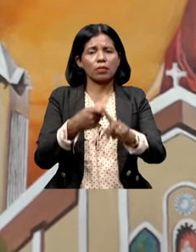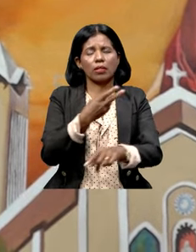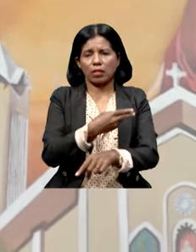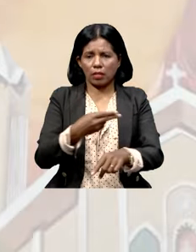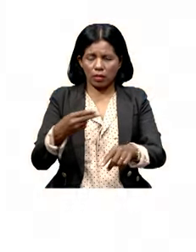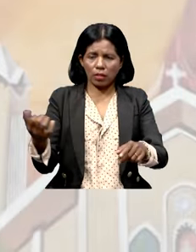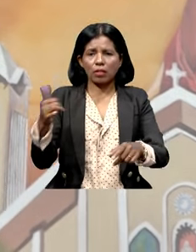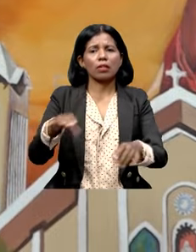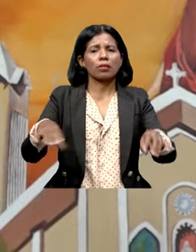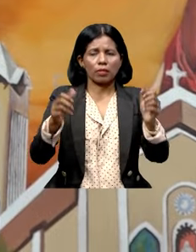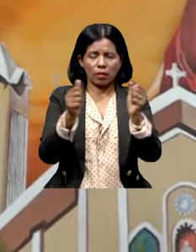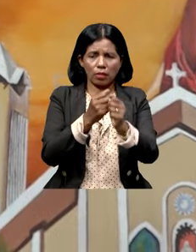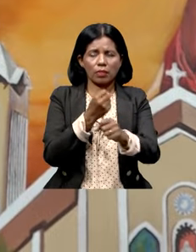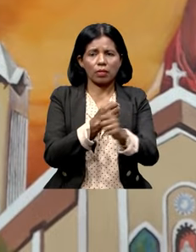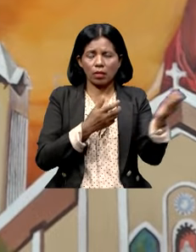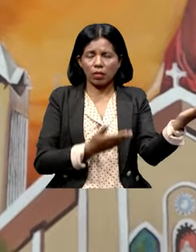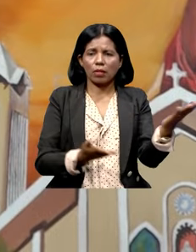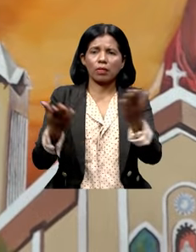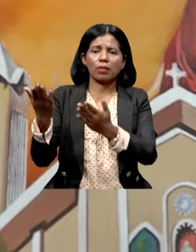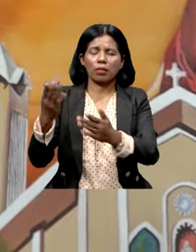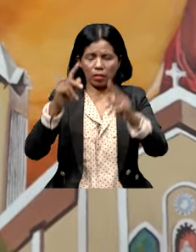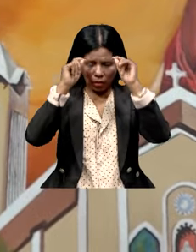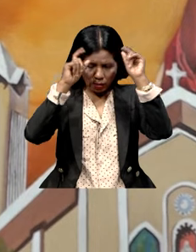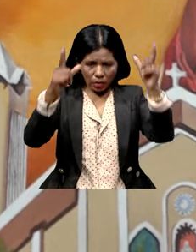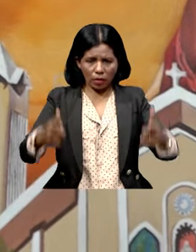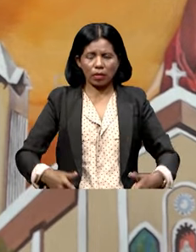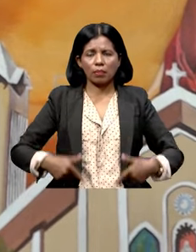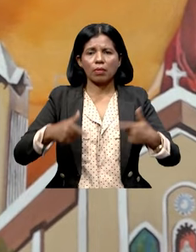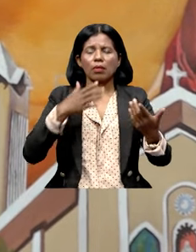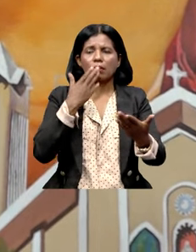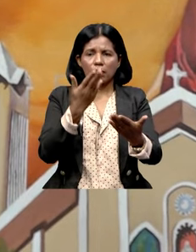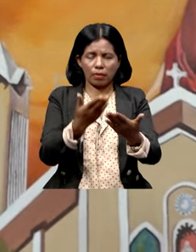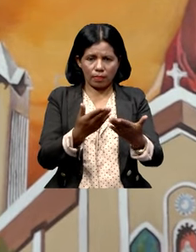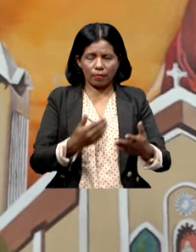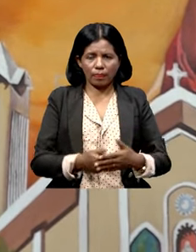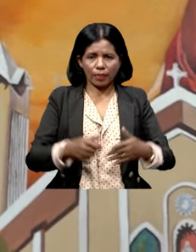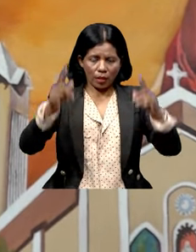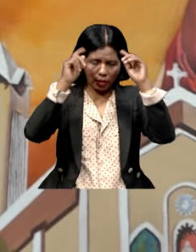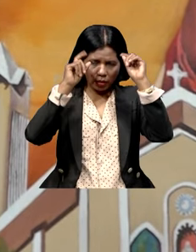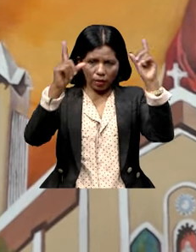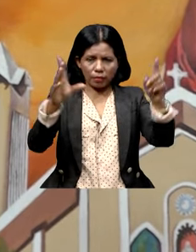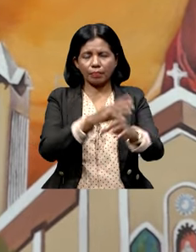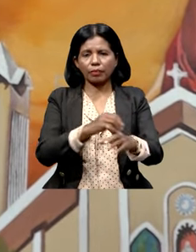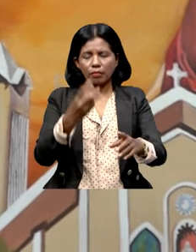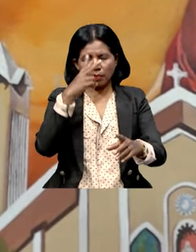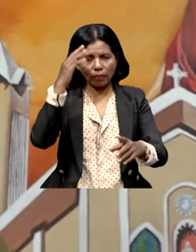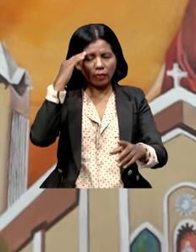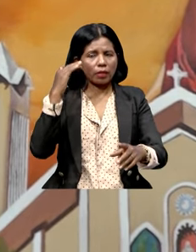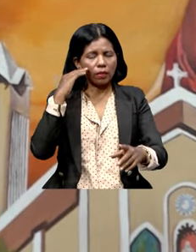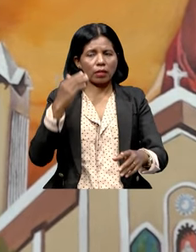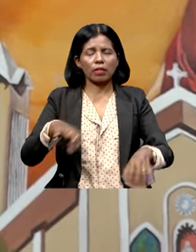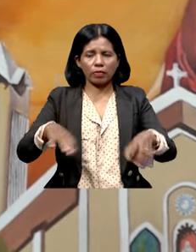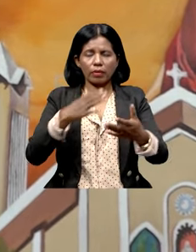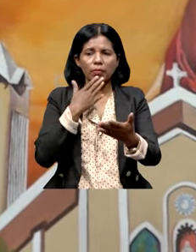dene, servisyo makas para tubele lori Timor, pamor si dene bema kaprospero. Timor-Leste ni relasyon mo Korea kwasi ke kapas te